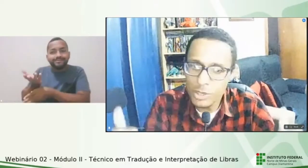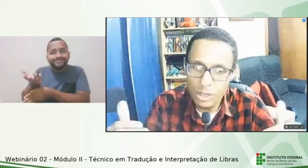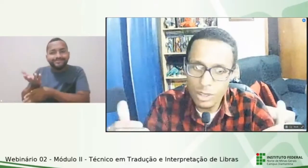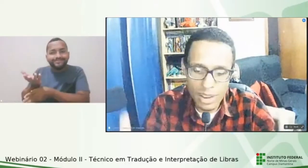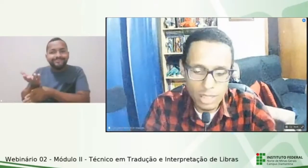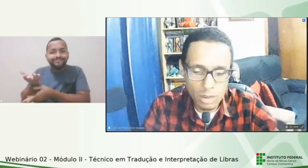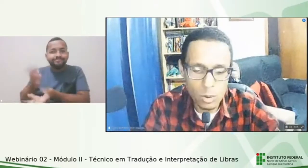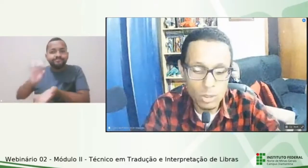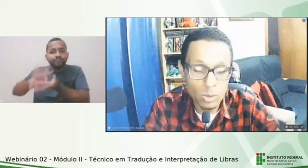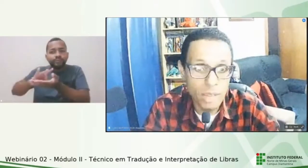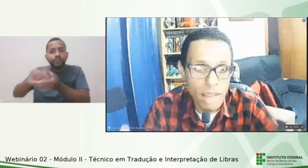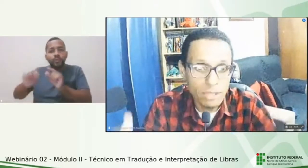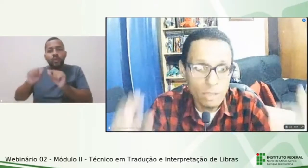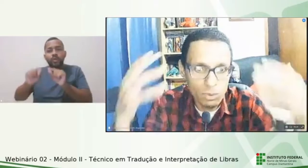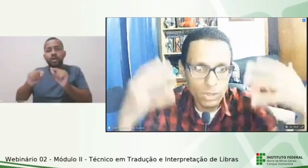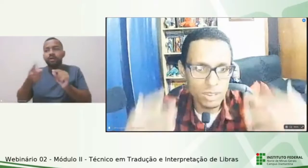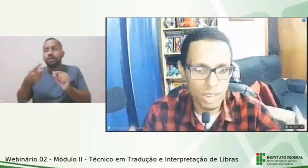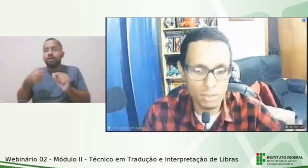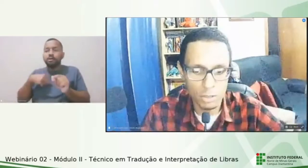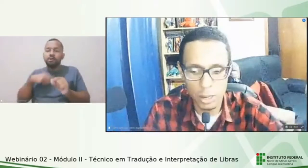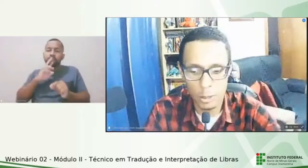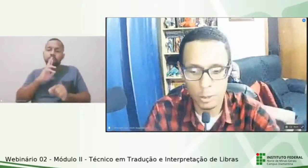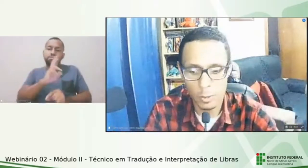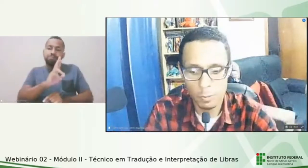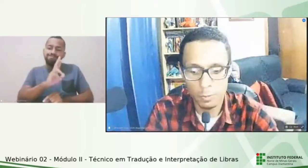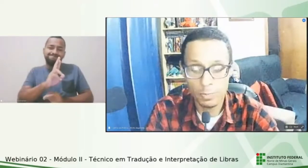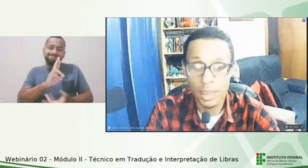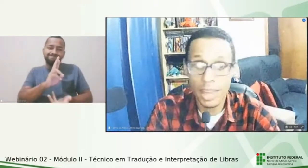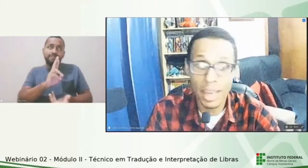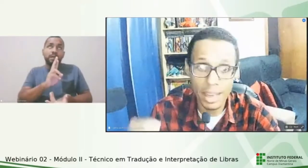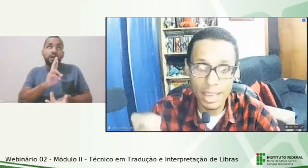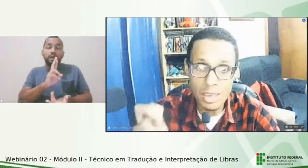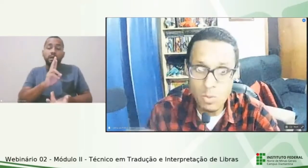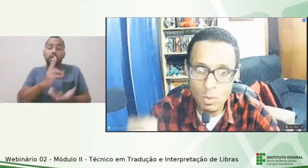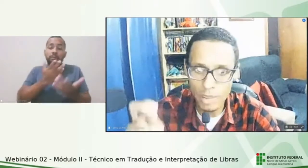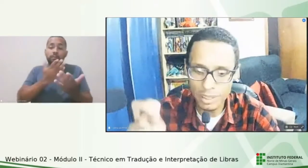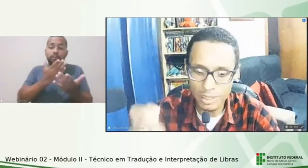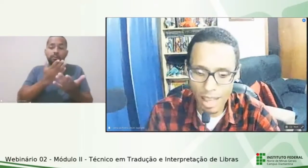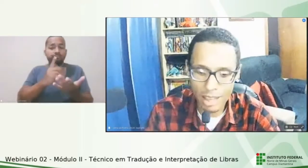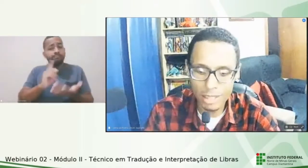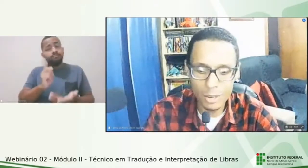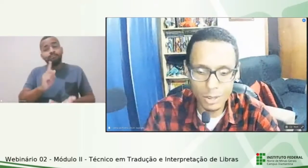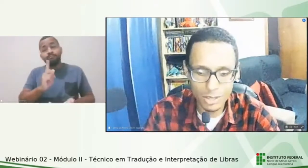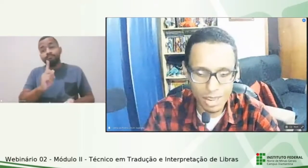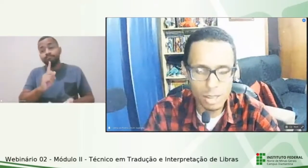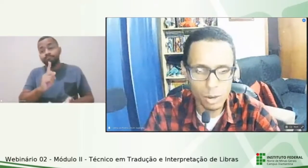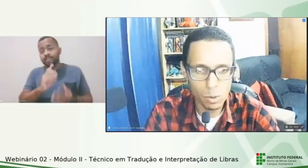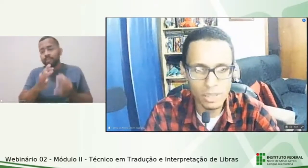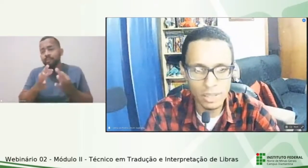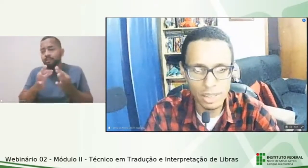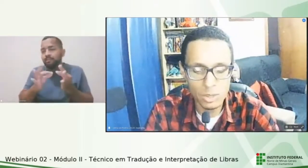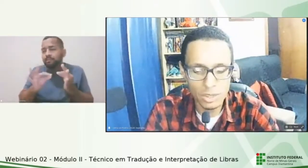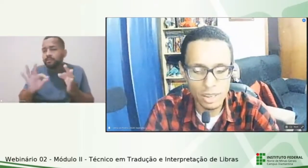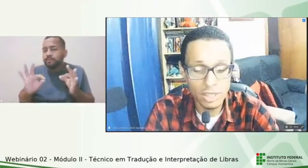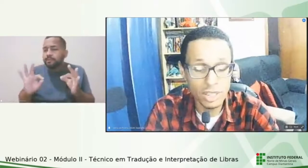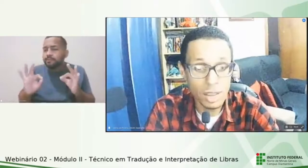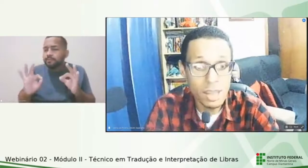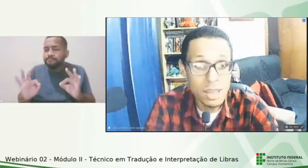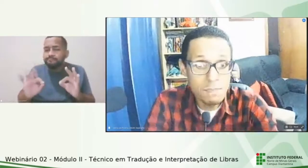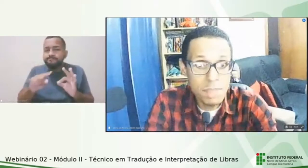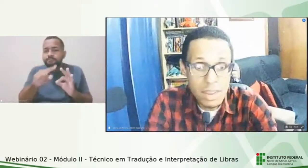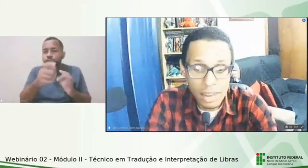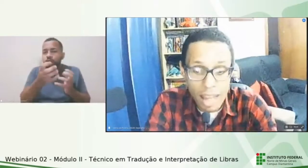Obviamente, você não vai ter o resultado que você estava esperando. E um detalhe que eu gostaria, que eu comentei, que eu gostaria de